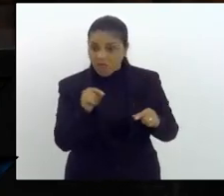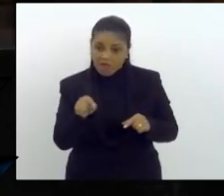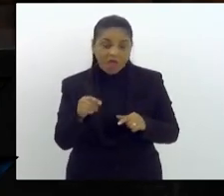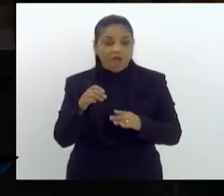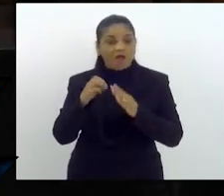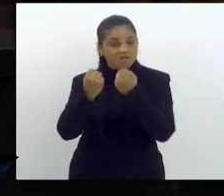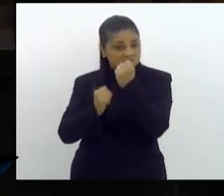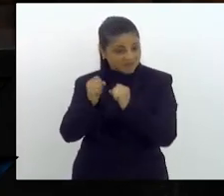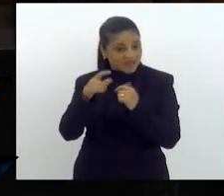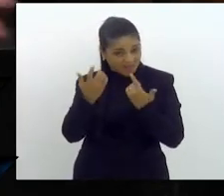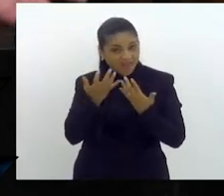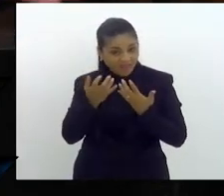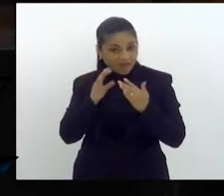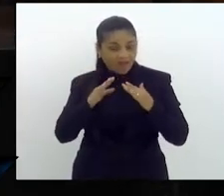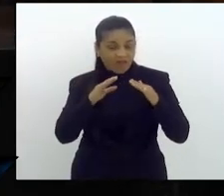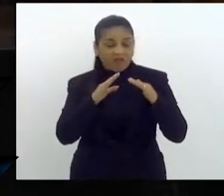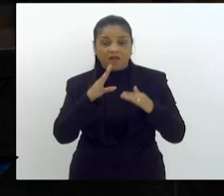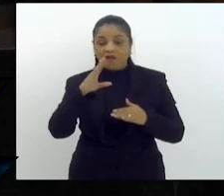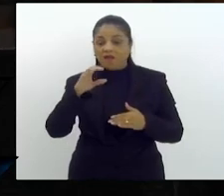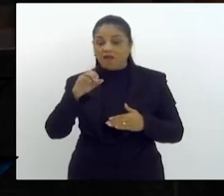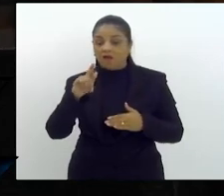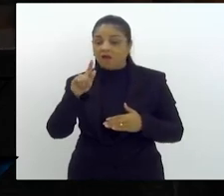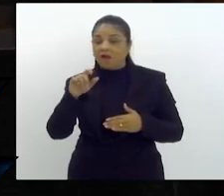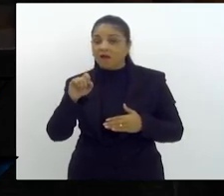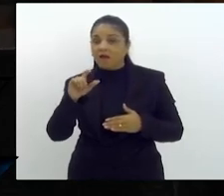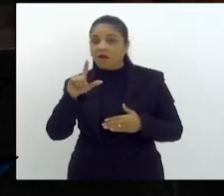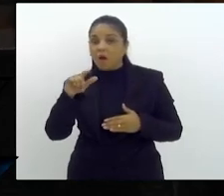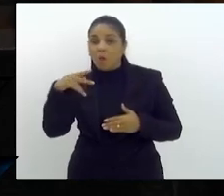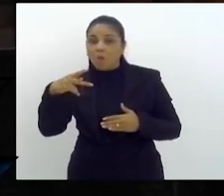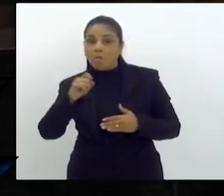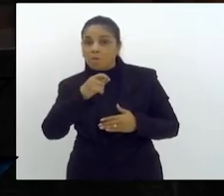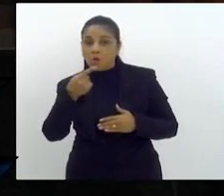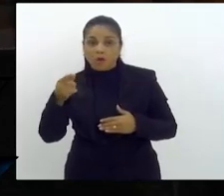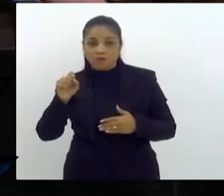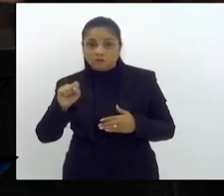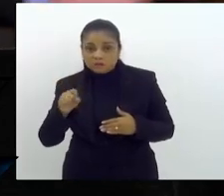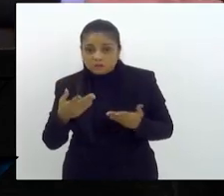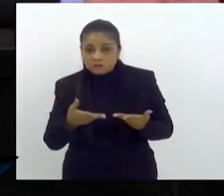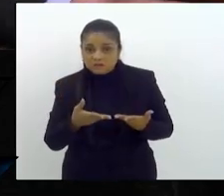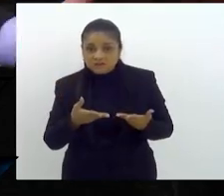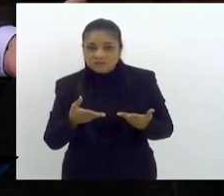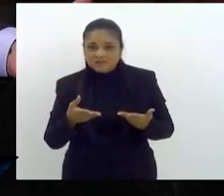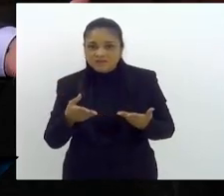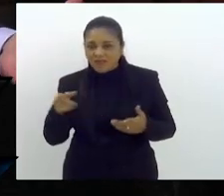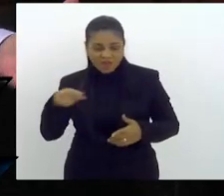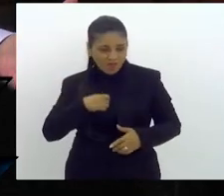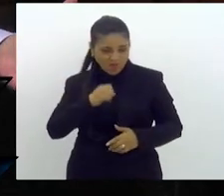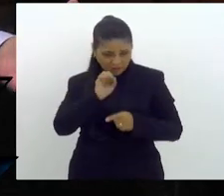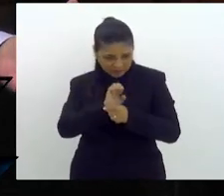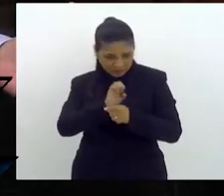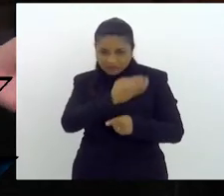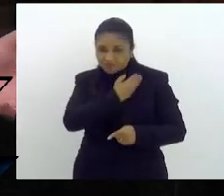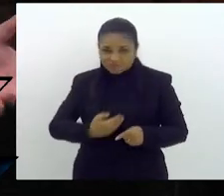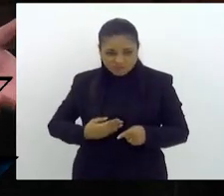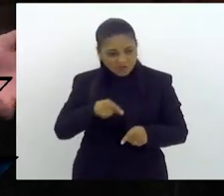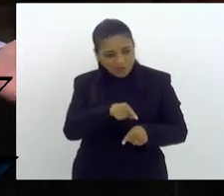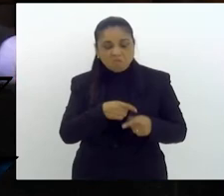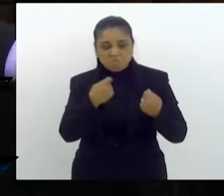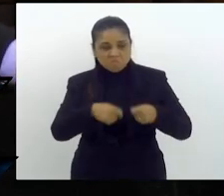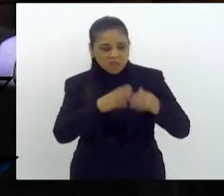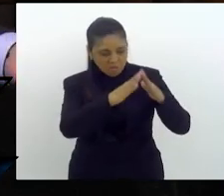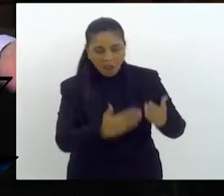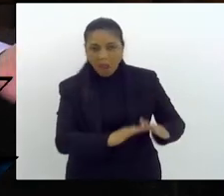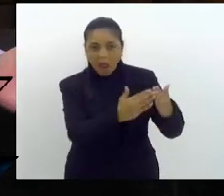fazer e falar para a prefeitura para o governo do estado que o poder público tem que dar conta dessa covardia para